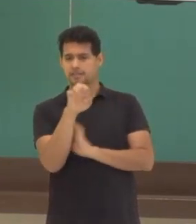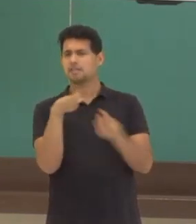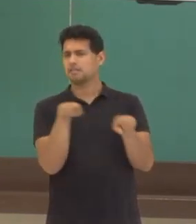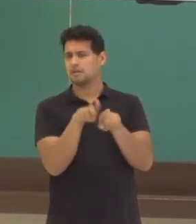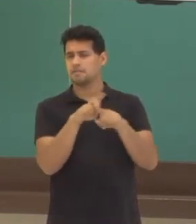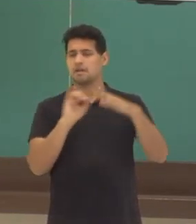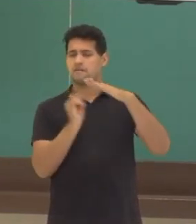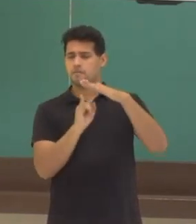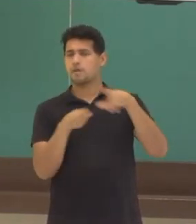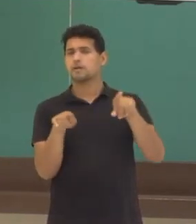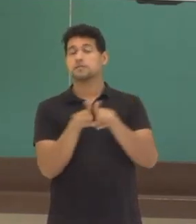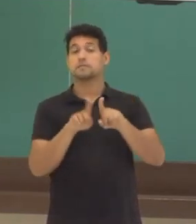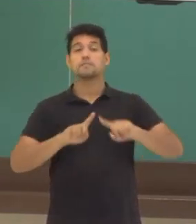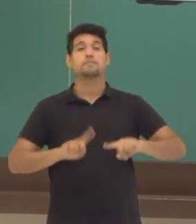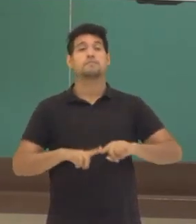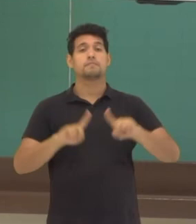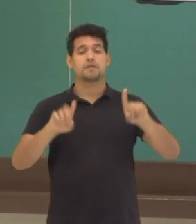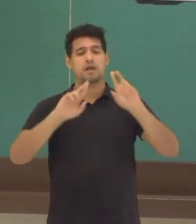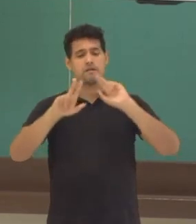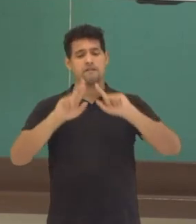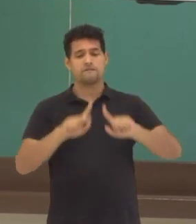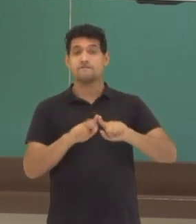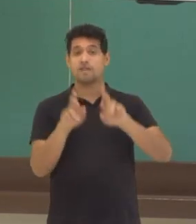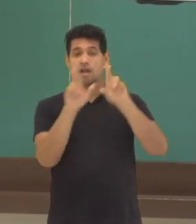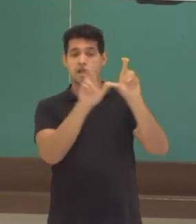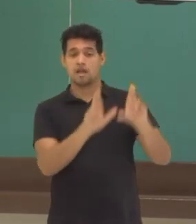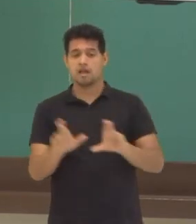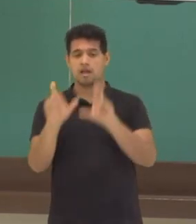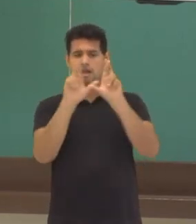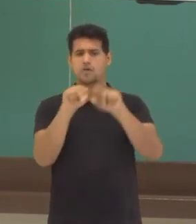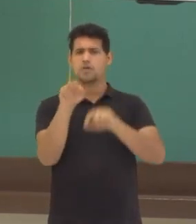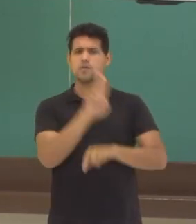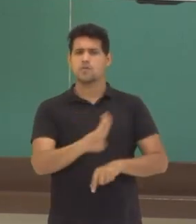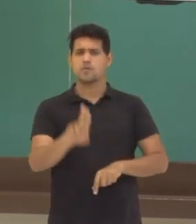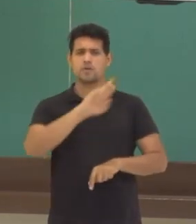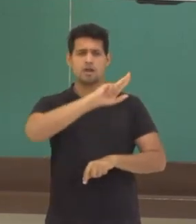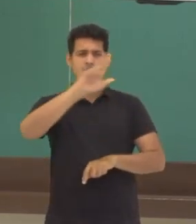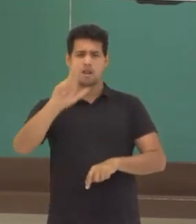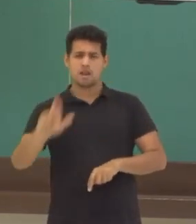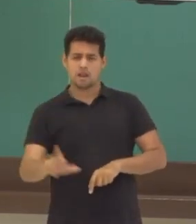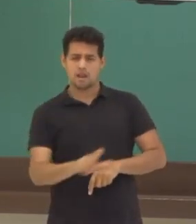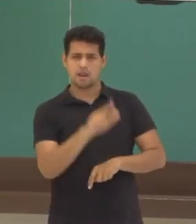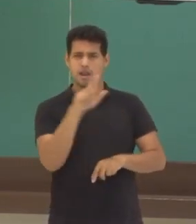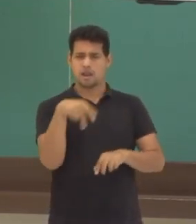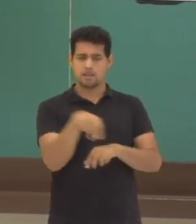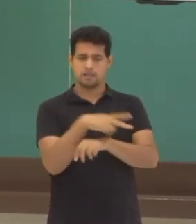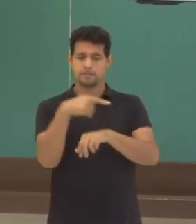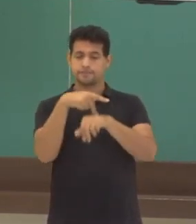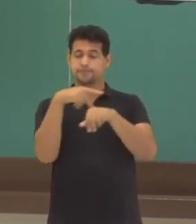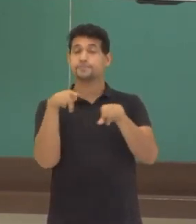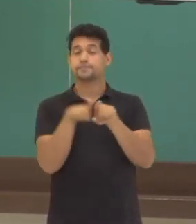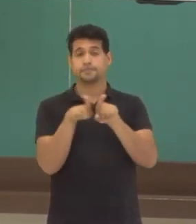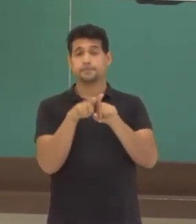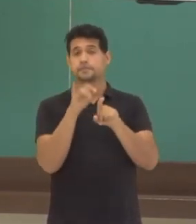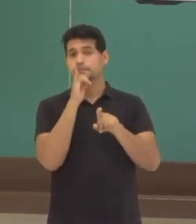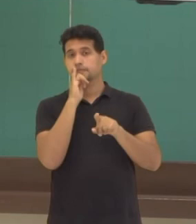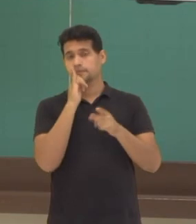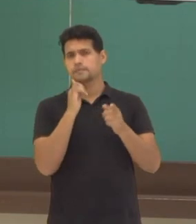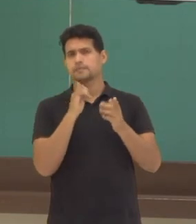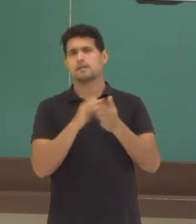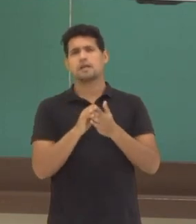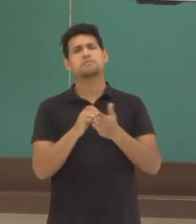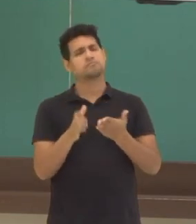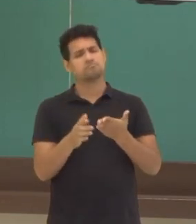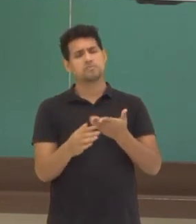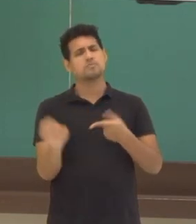e assim por diante. Além da variação regional, né? Próprio de cada região do país, né? Ou às vezes dentro do mesmo estado,